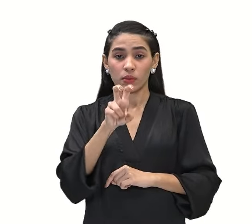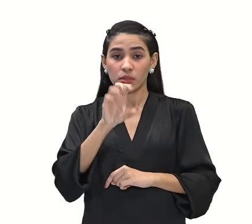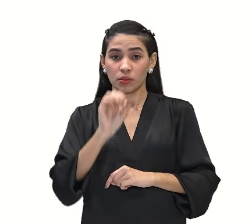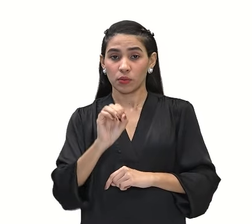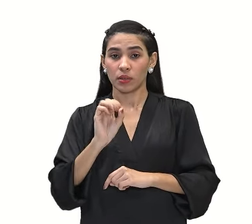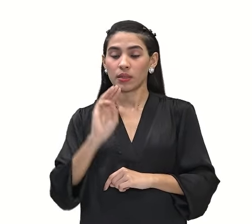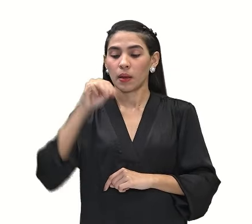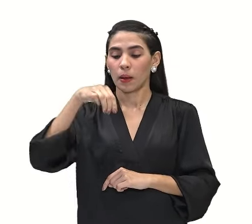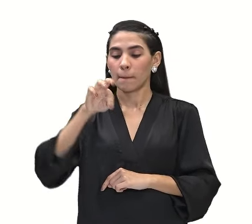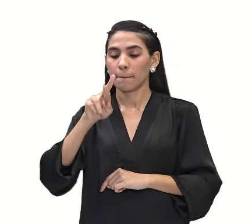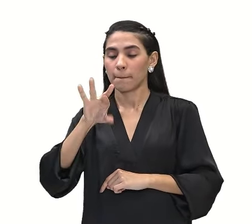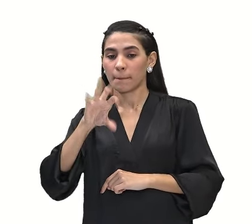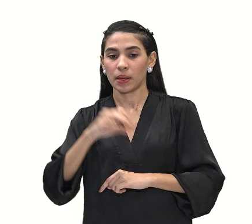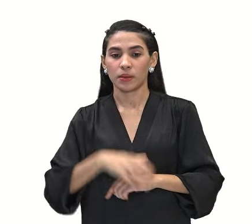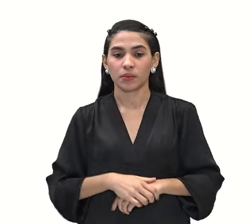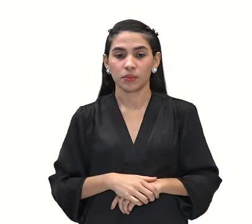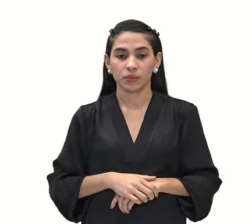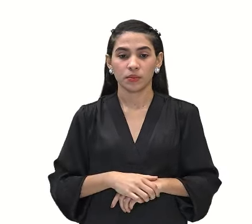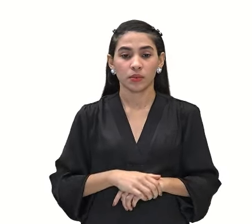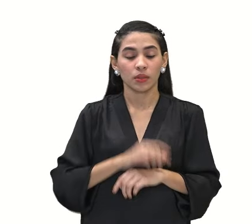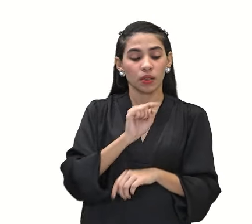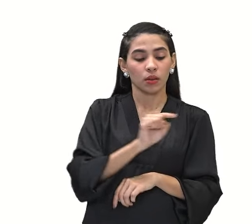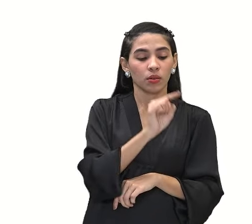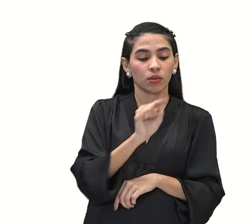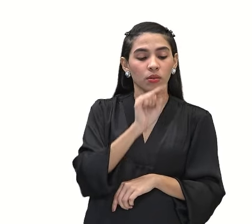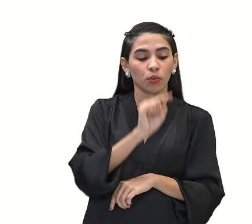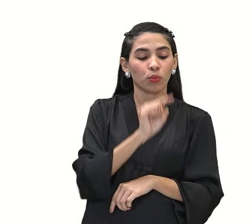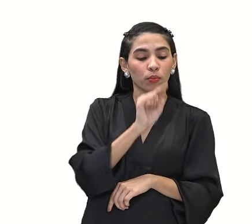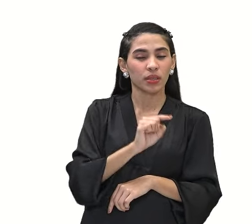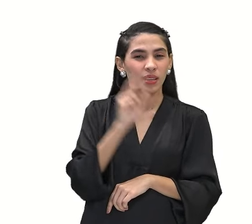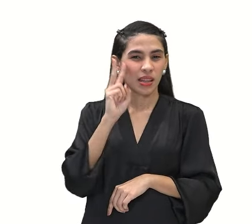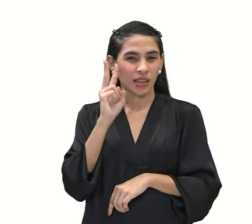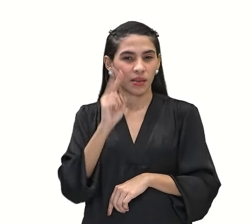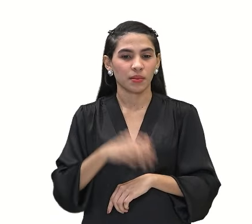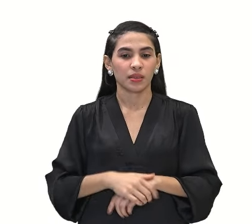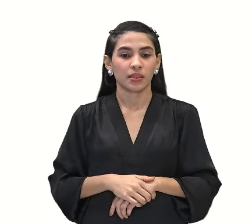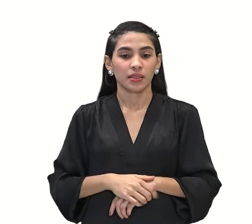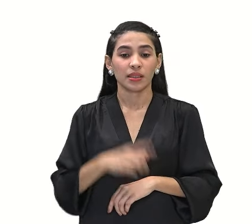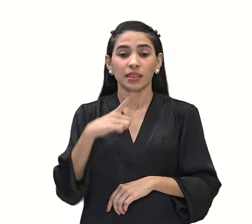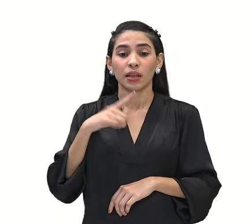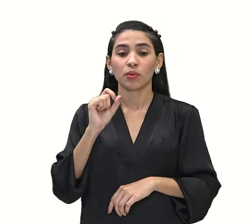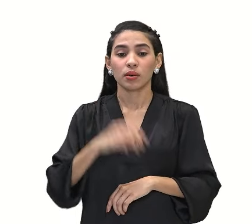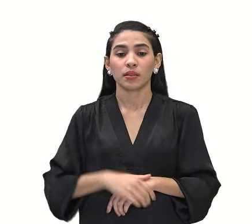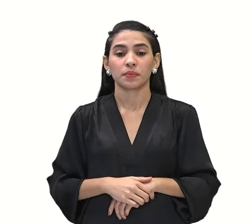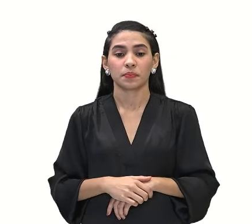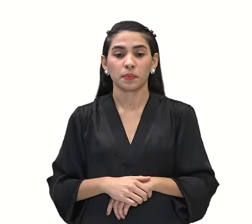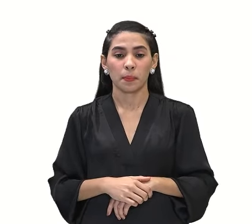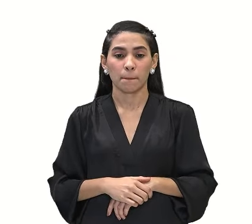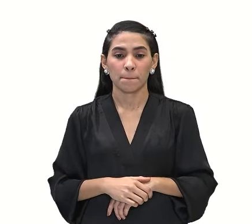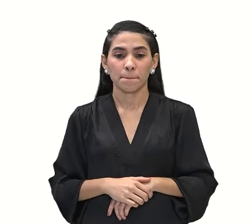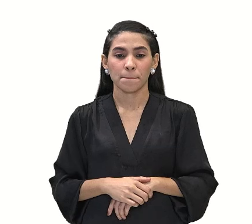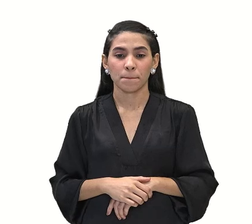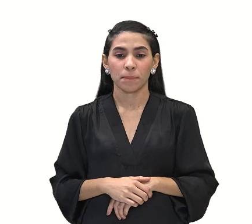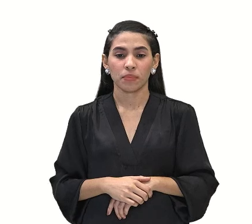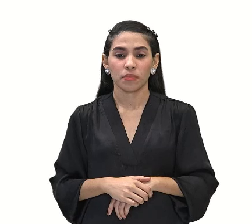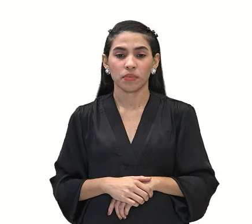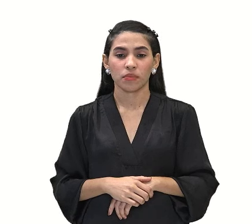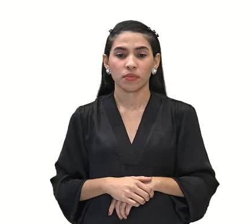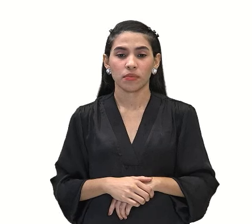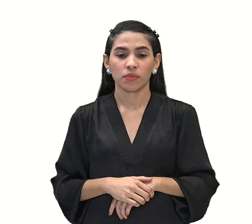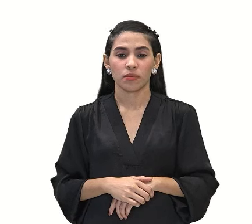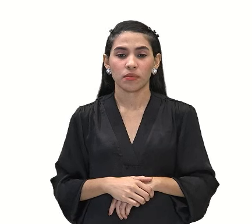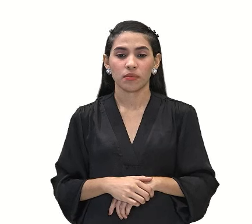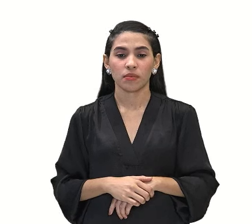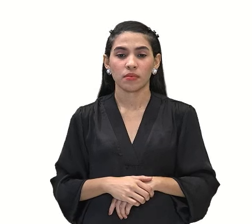m o pi nessa nossa situação ele pede que seja adotado